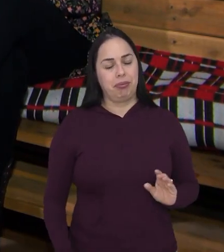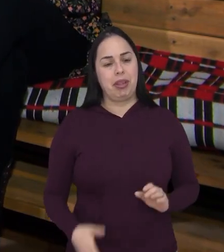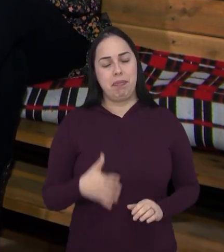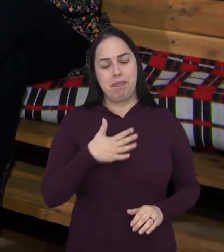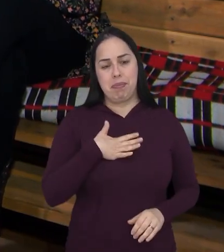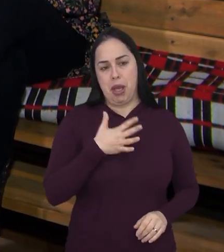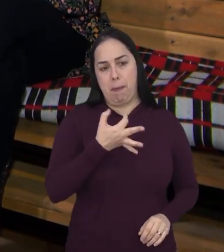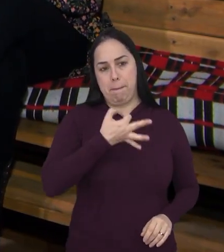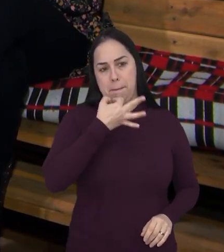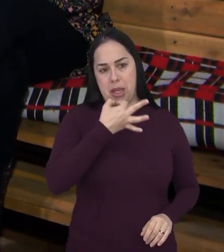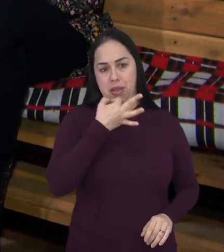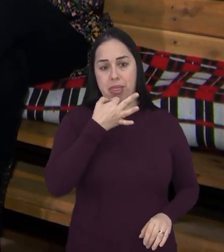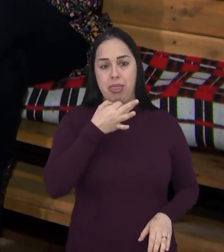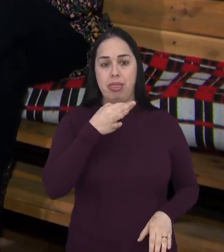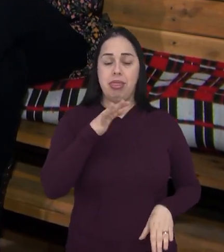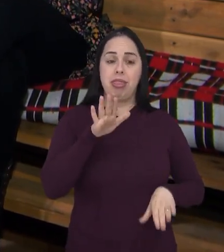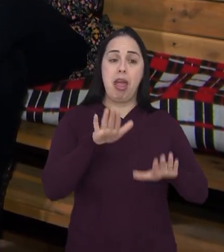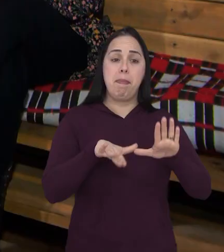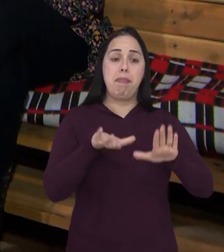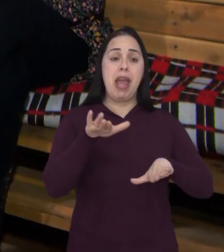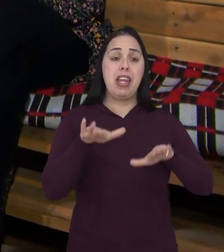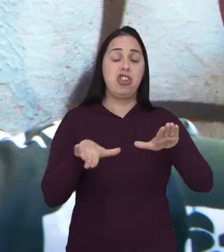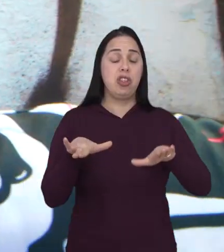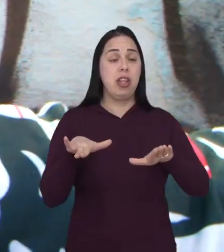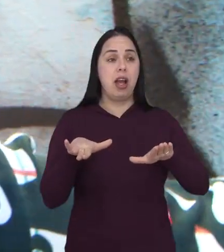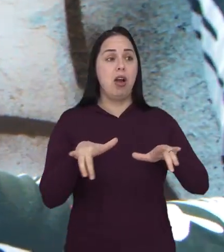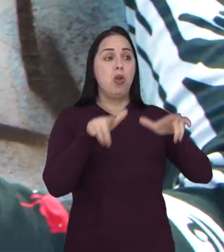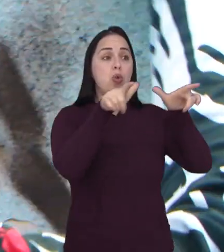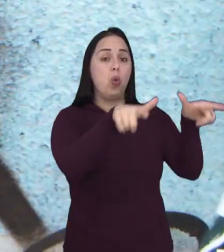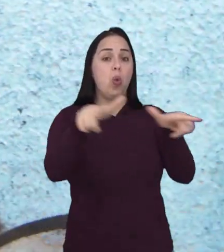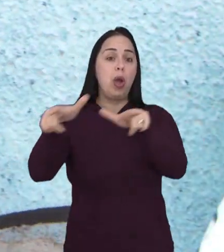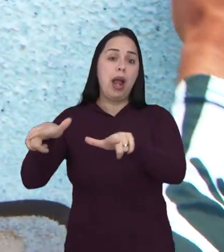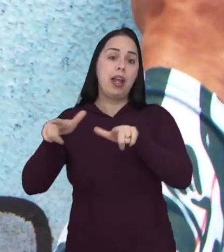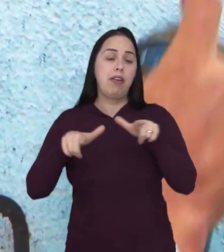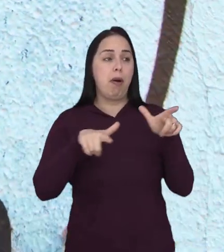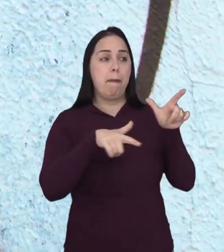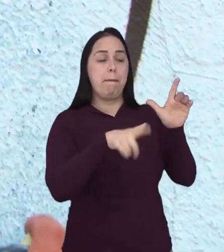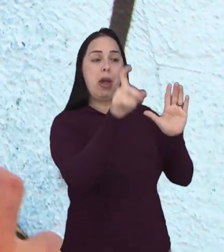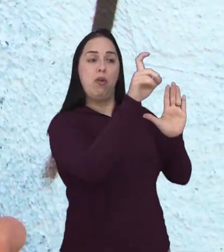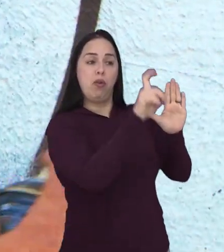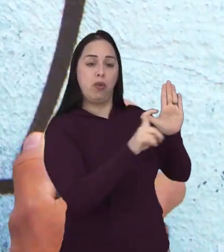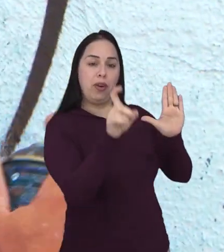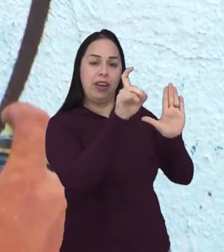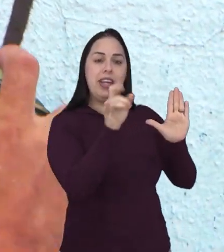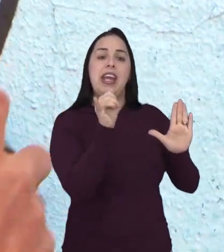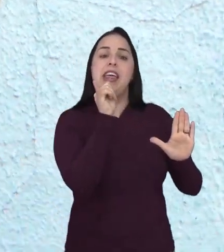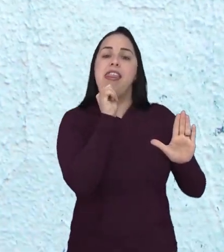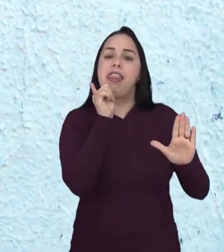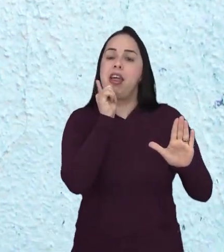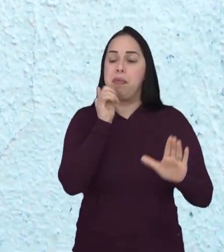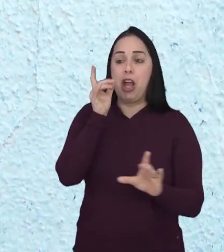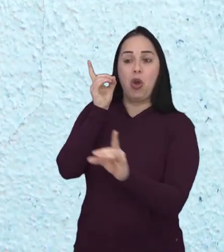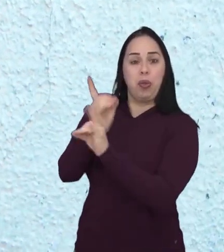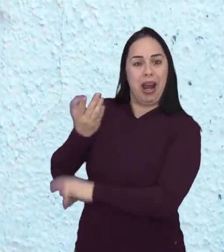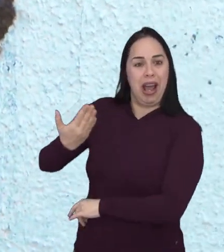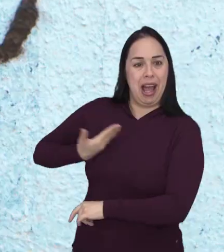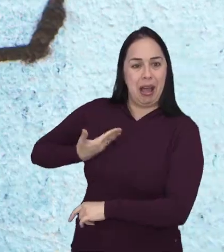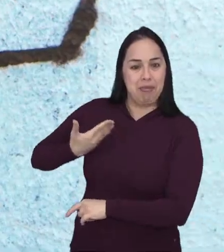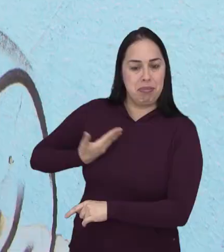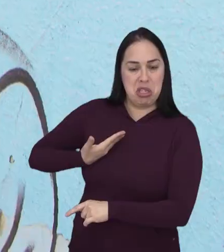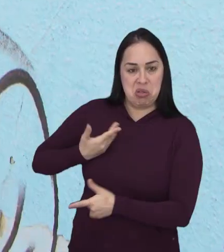Pra mim, assim, depende muito da onde eu vou pintar. Se for um encontro com os amigos ou até mesmo